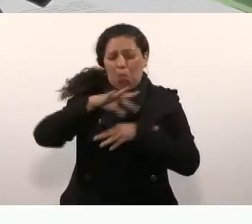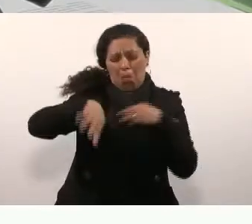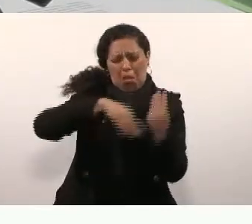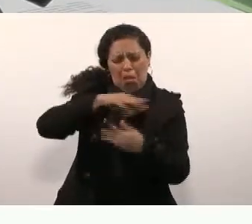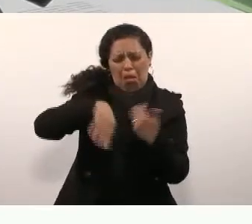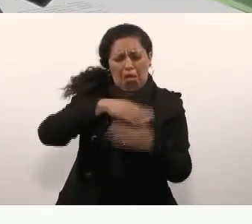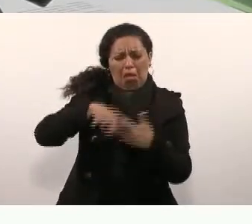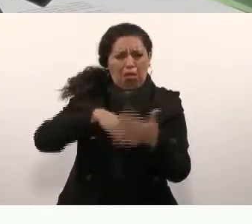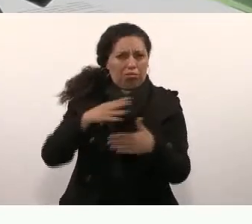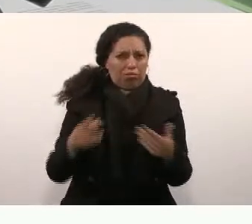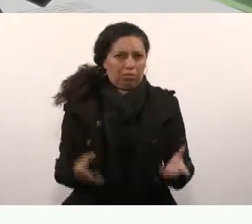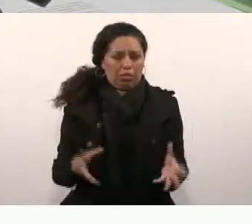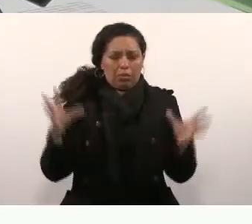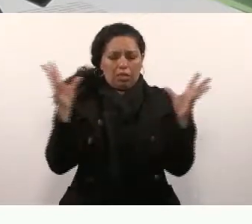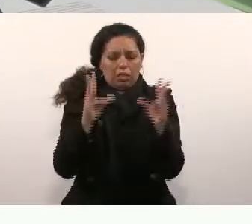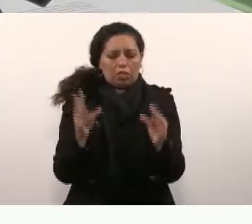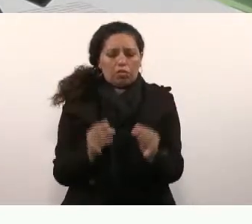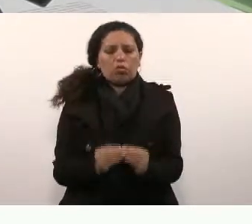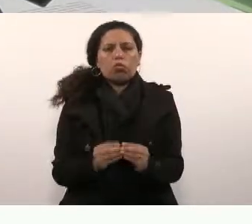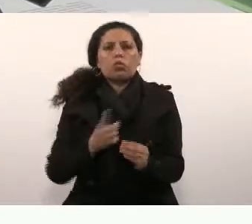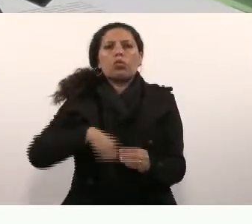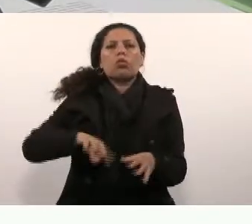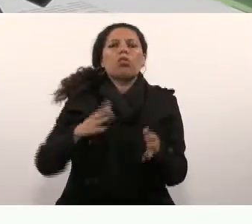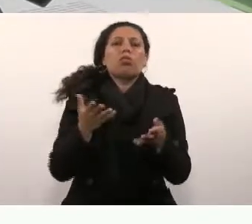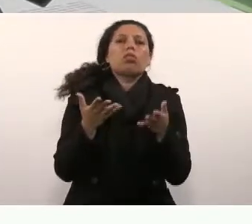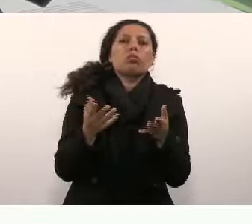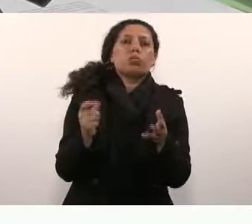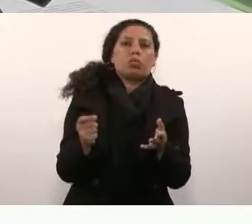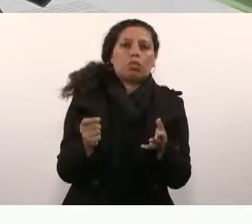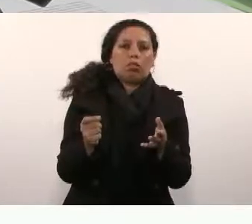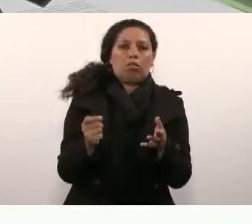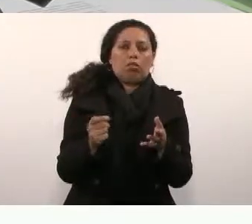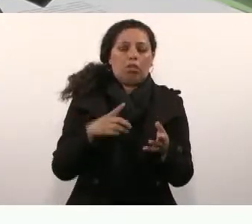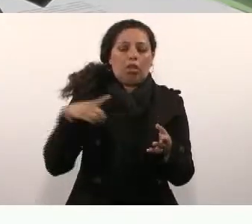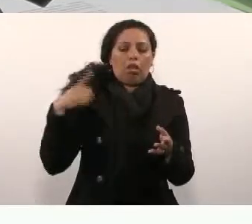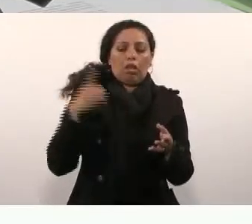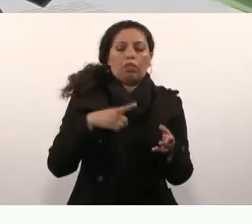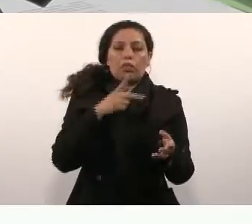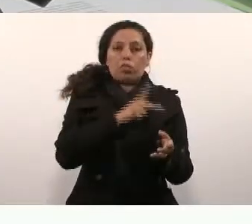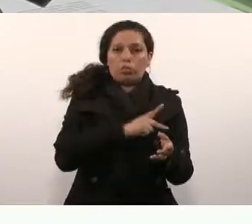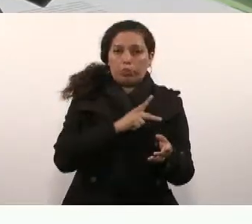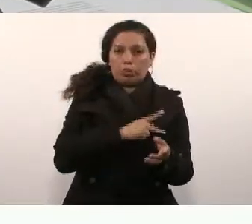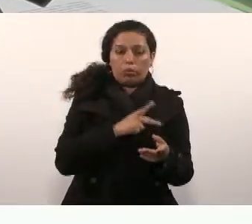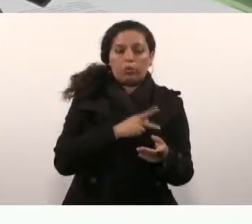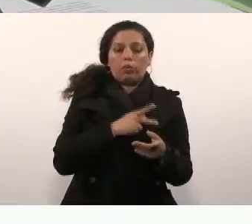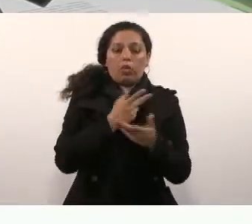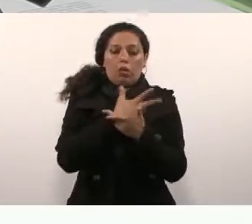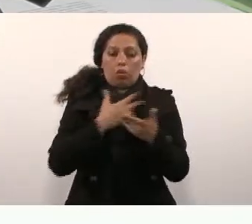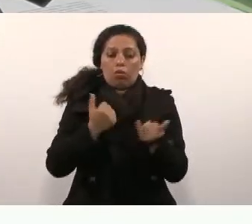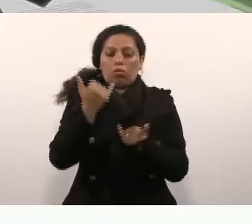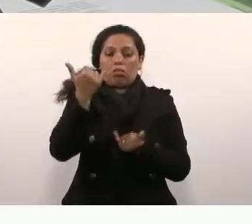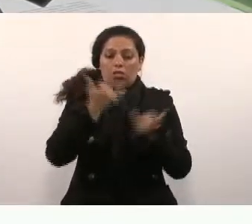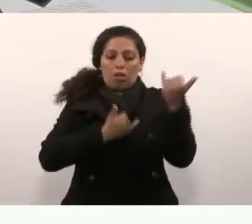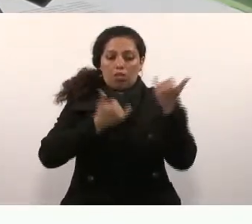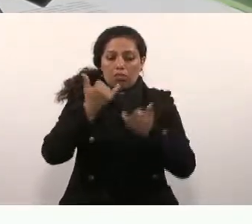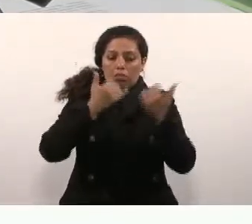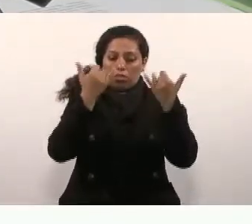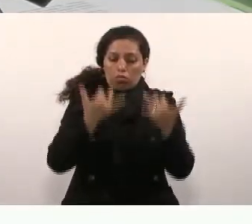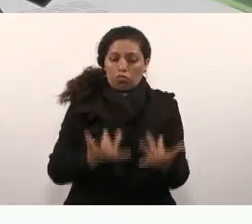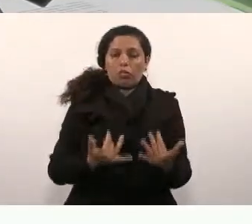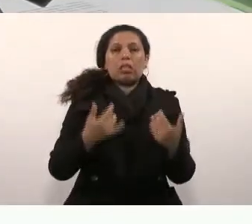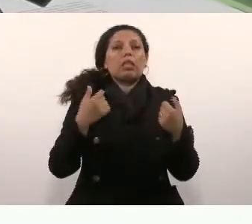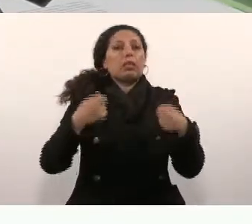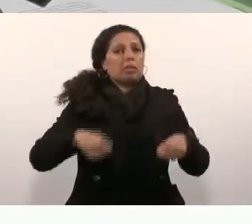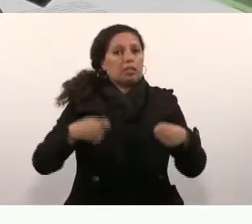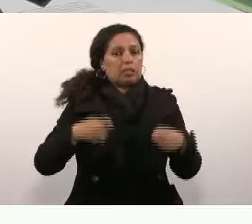confusão. O que se pretende? A Defensoria Pública do Estado tem muitas informações a respeito. A CODIM detém